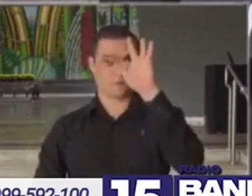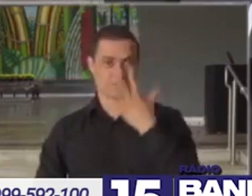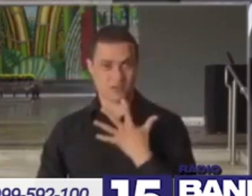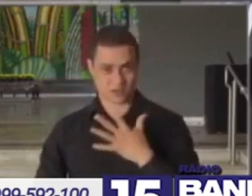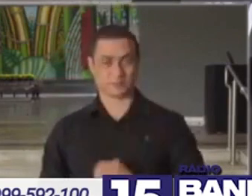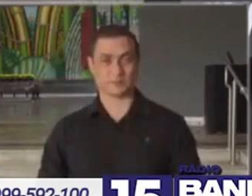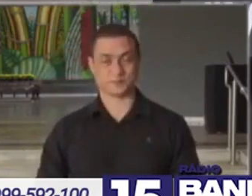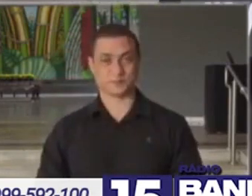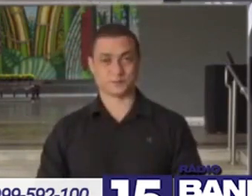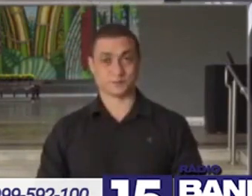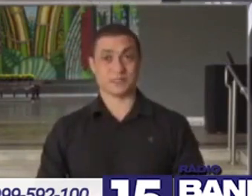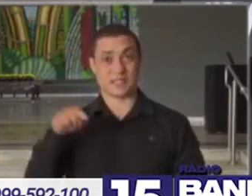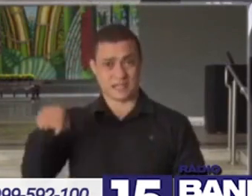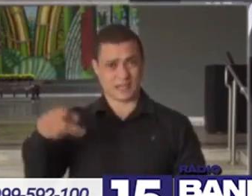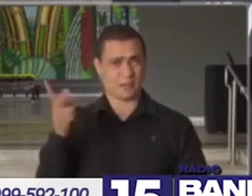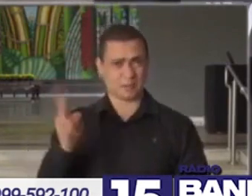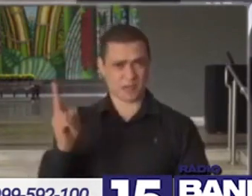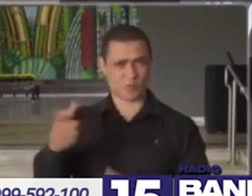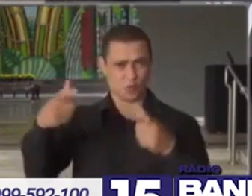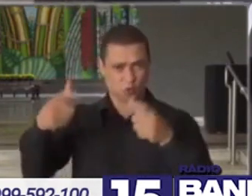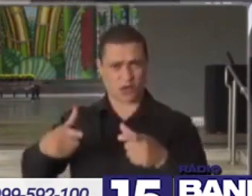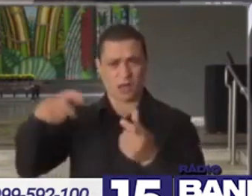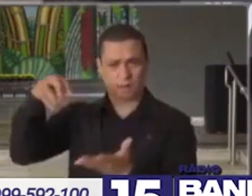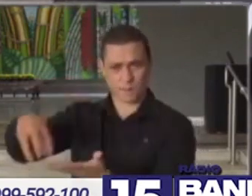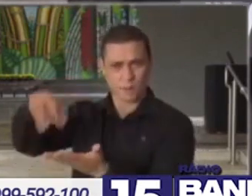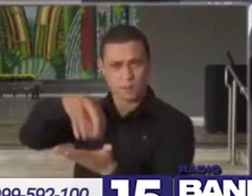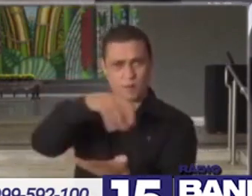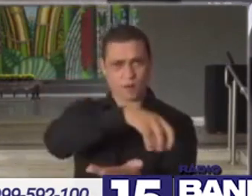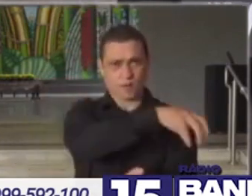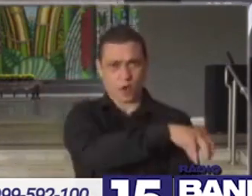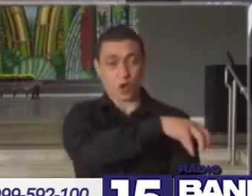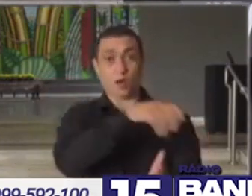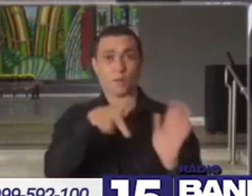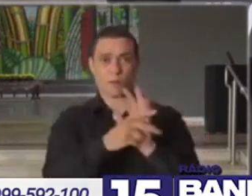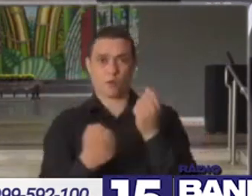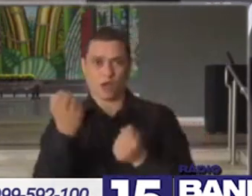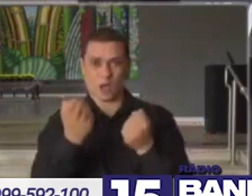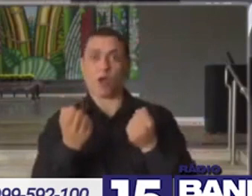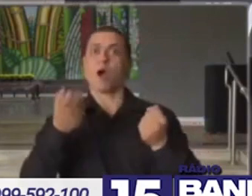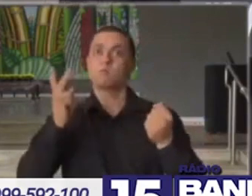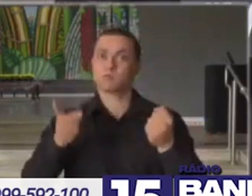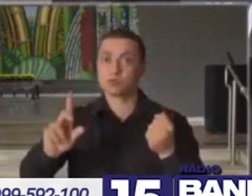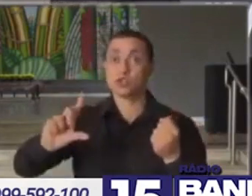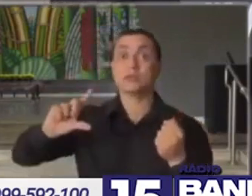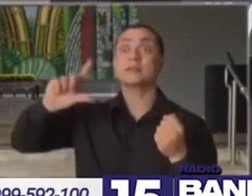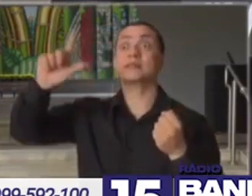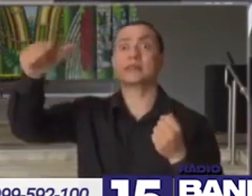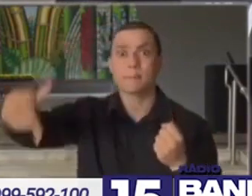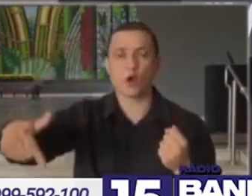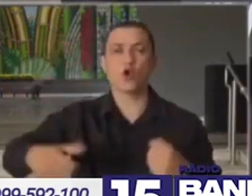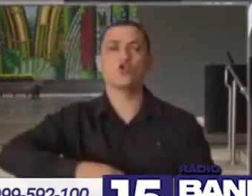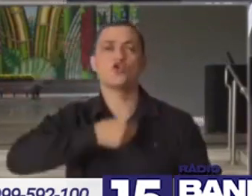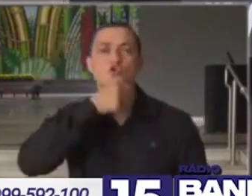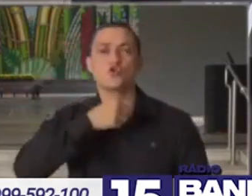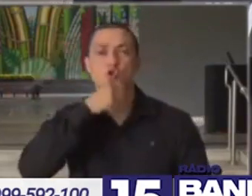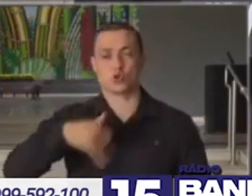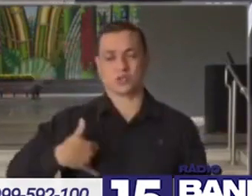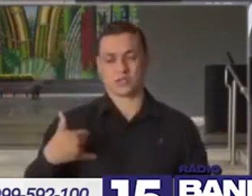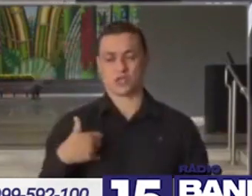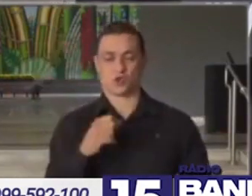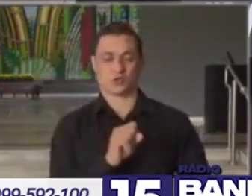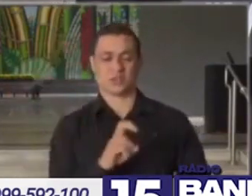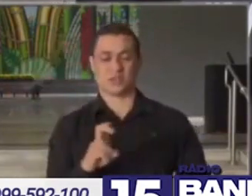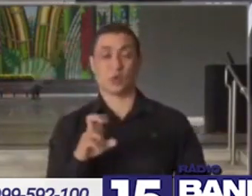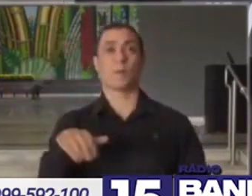funcionalidade e segurança aos idosos com mais de 90 anos que começam a ser vacinados a partir da próxima